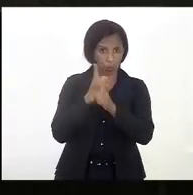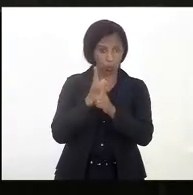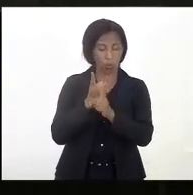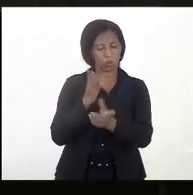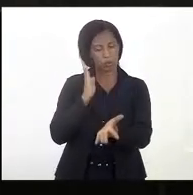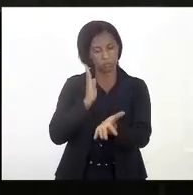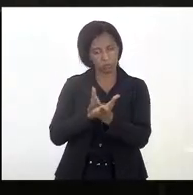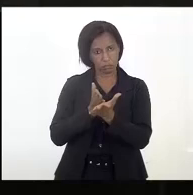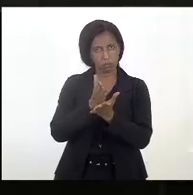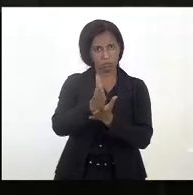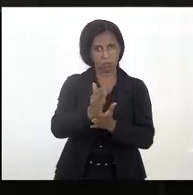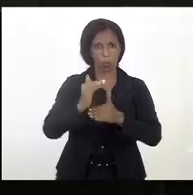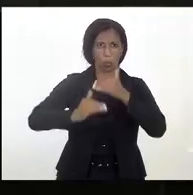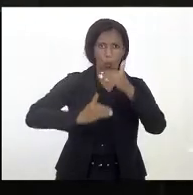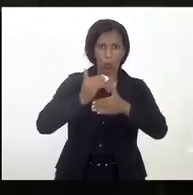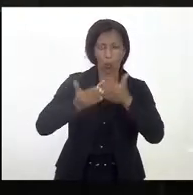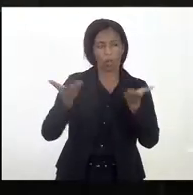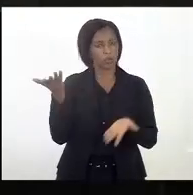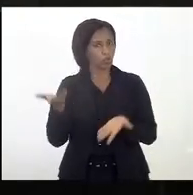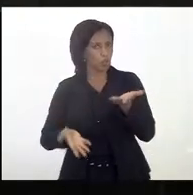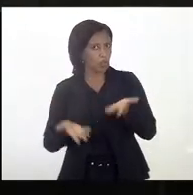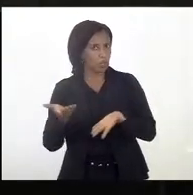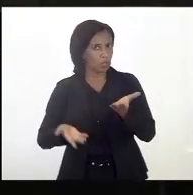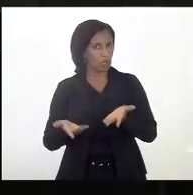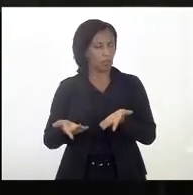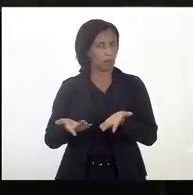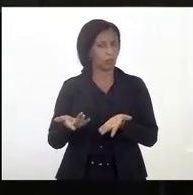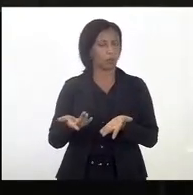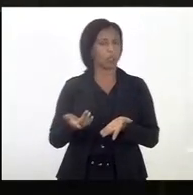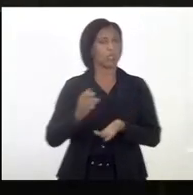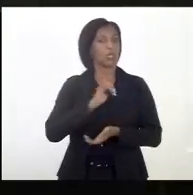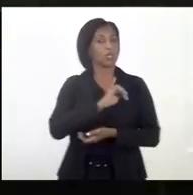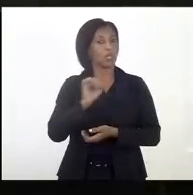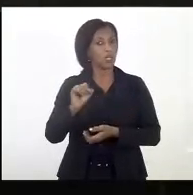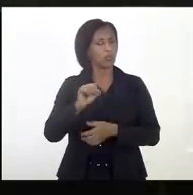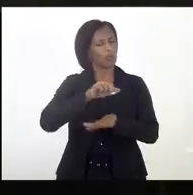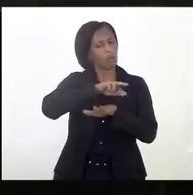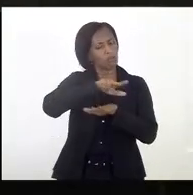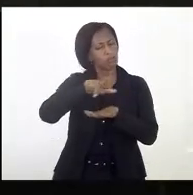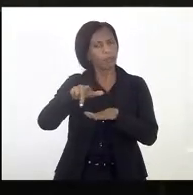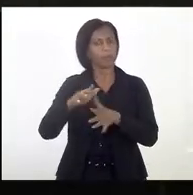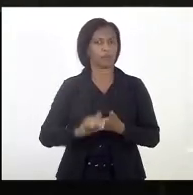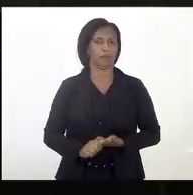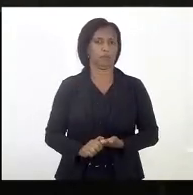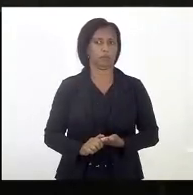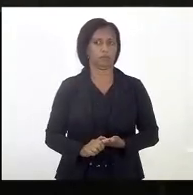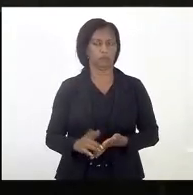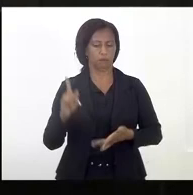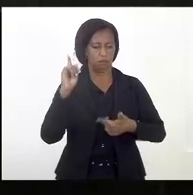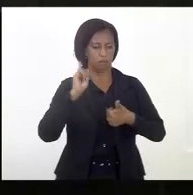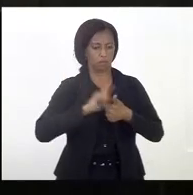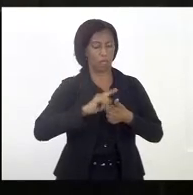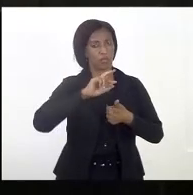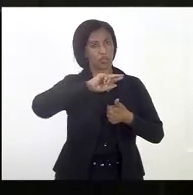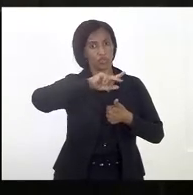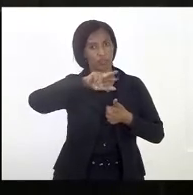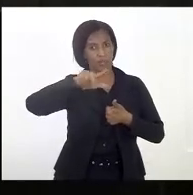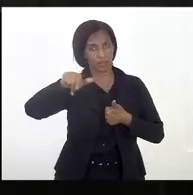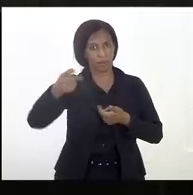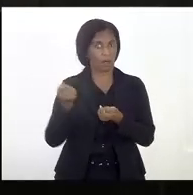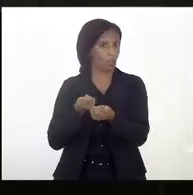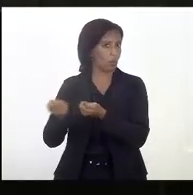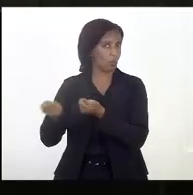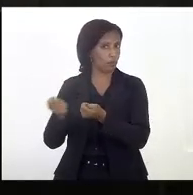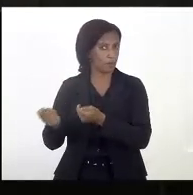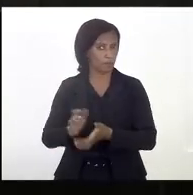desenvolvimento econômico-social de Equilíbrio Nas suas contas públicas e isso pressupõe várias coisas entre elas diversificar a